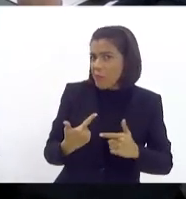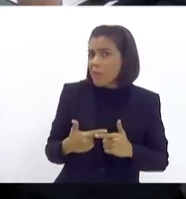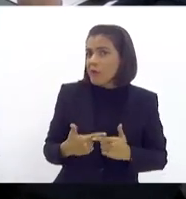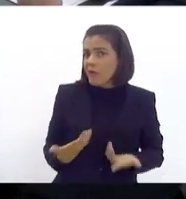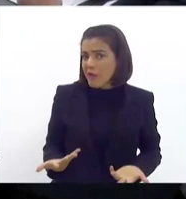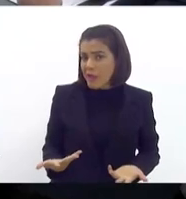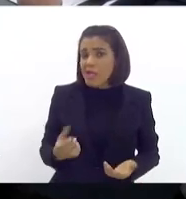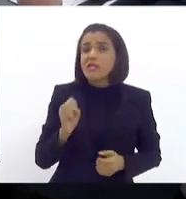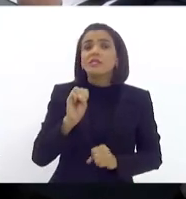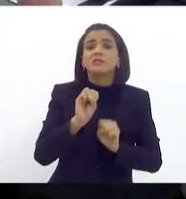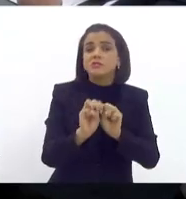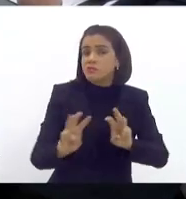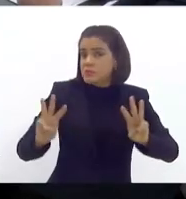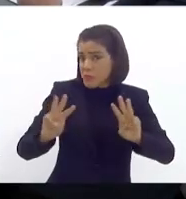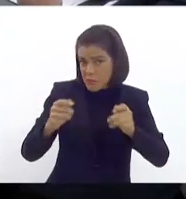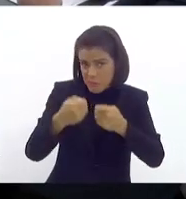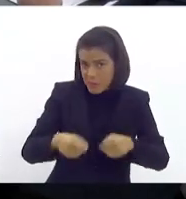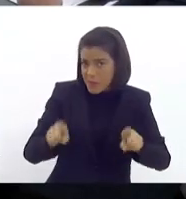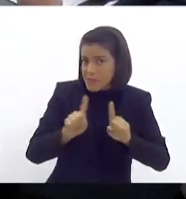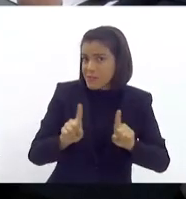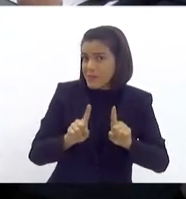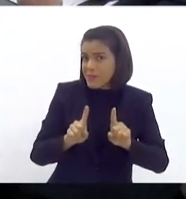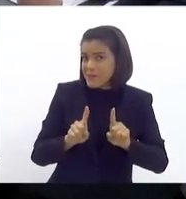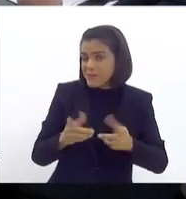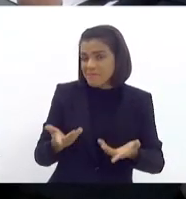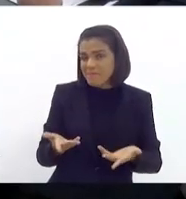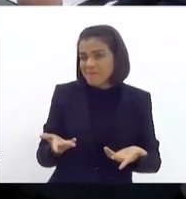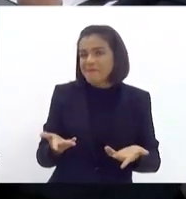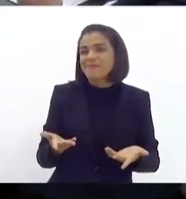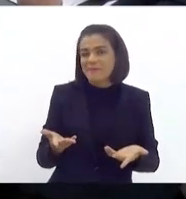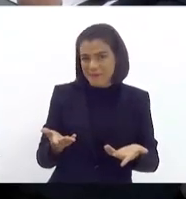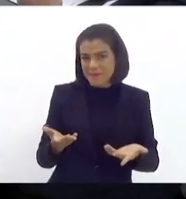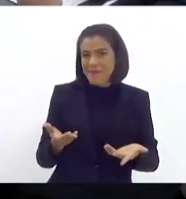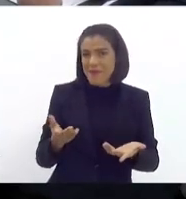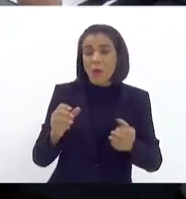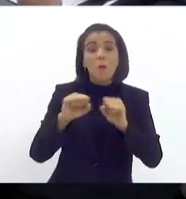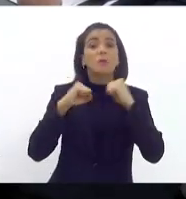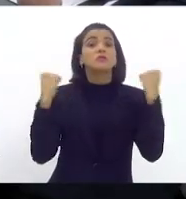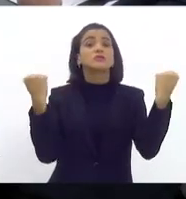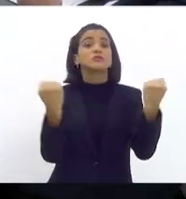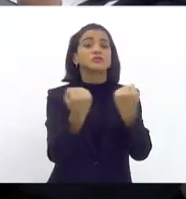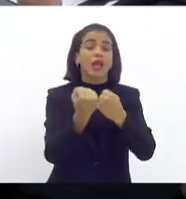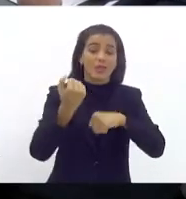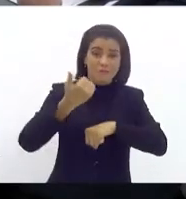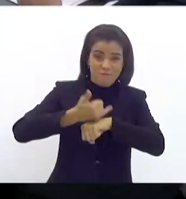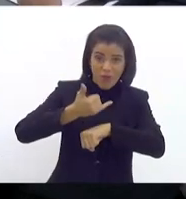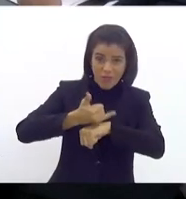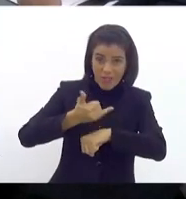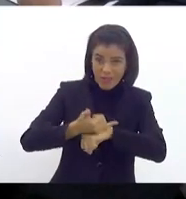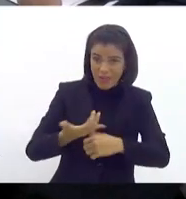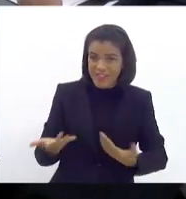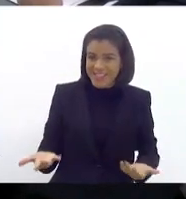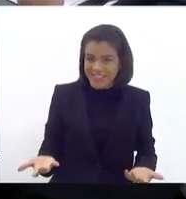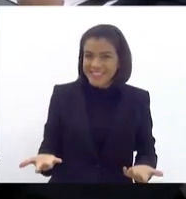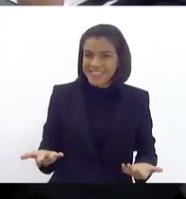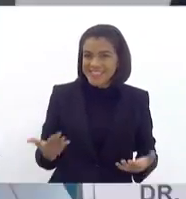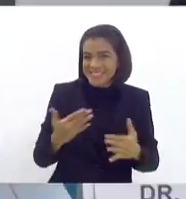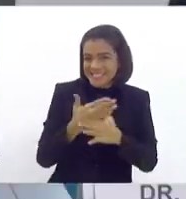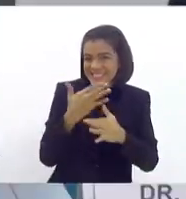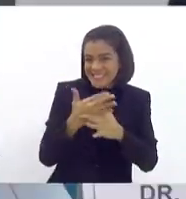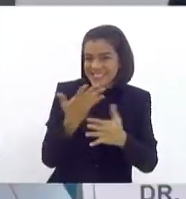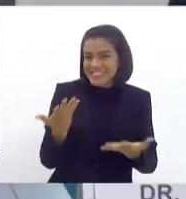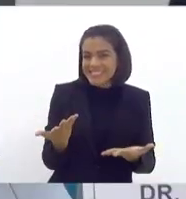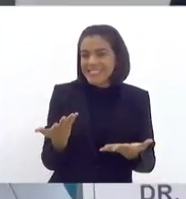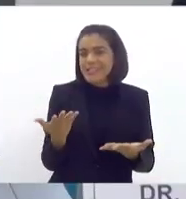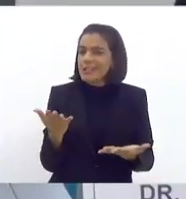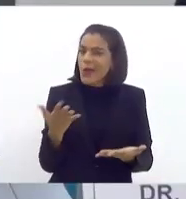se for um show, também não precisa, lá no Correão? Ou no estádio do Volta Redonda? Eu acho que a redação é uma redação que eu